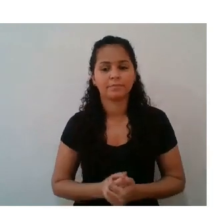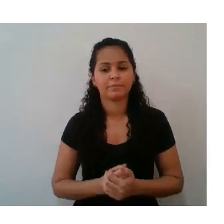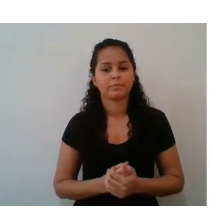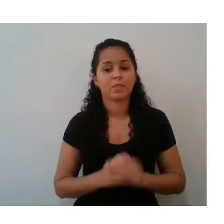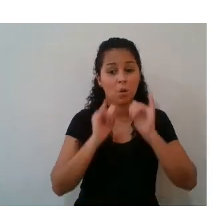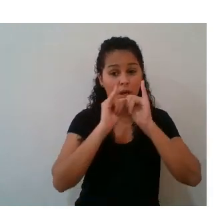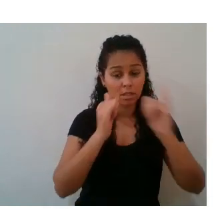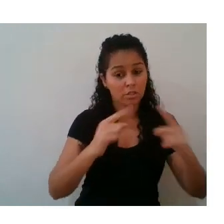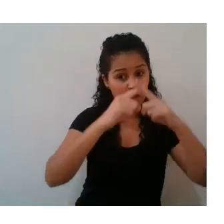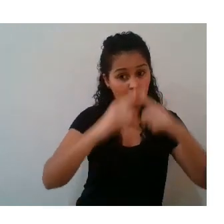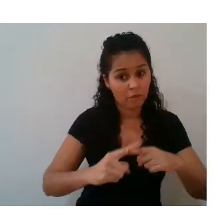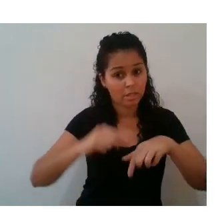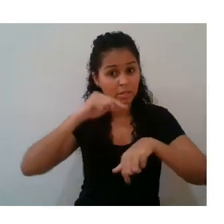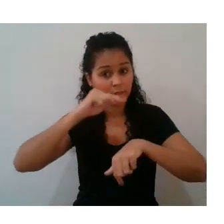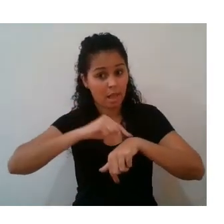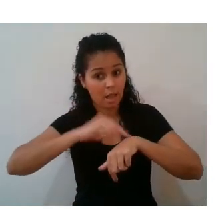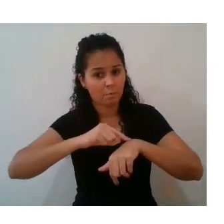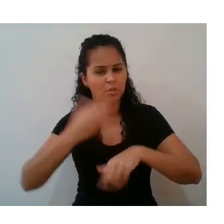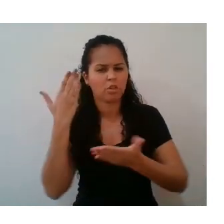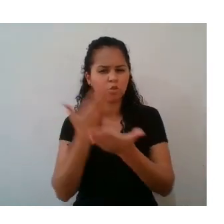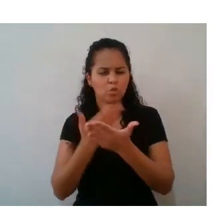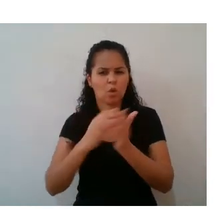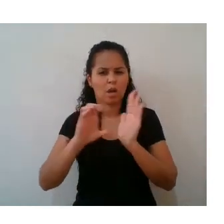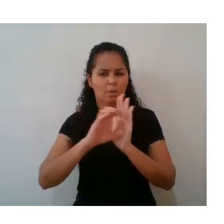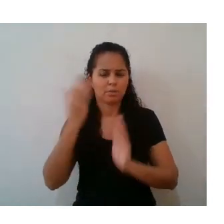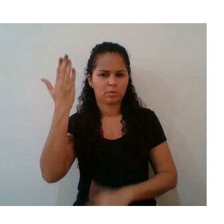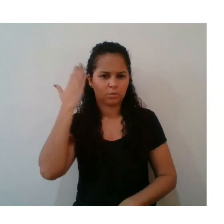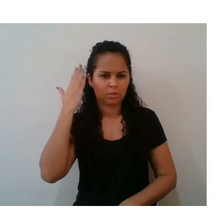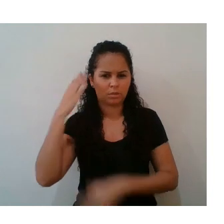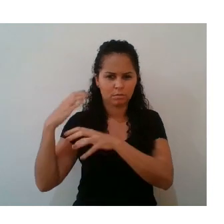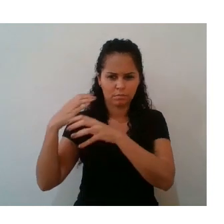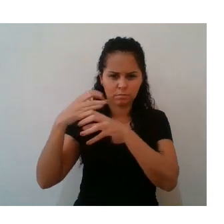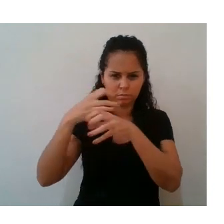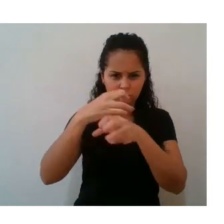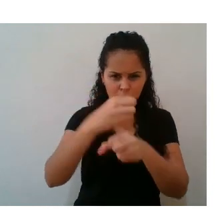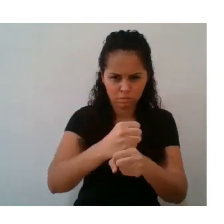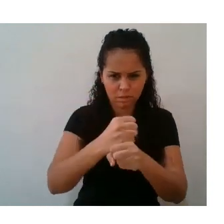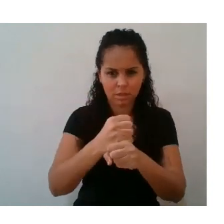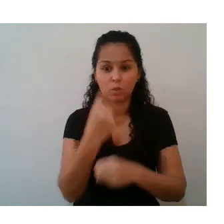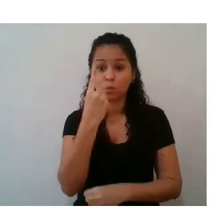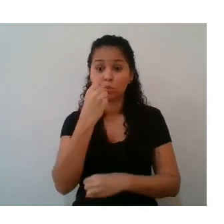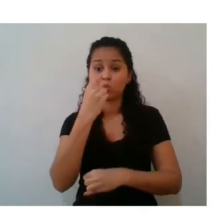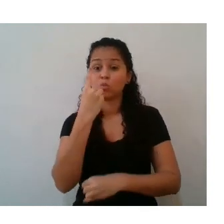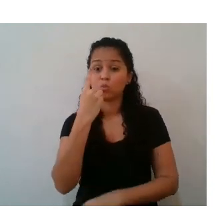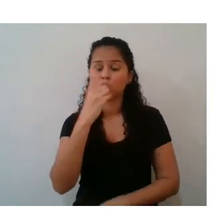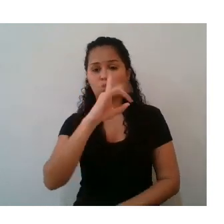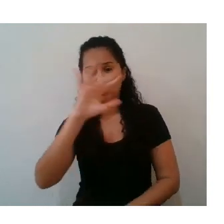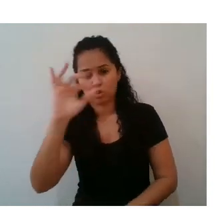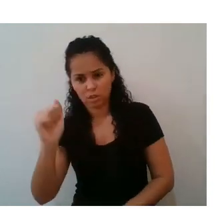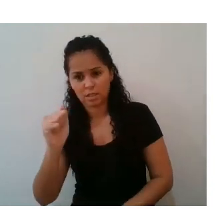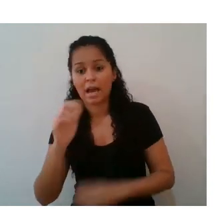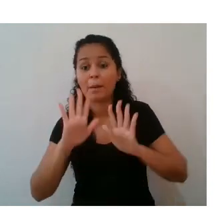gente viu nos capítulos anteriores. Fazemos aqui o cálculo do consumo de energia em um dia. E eu